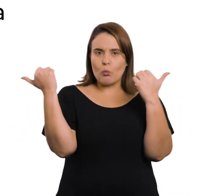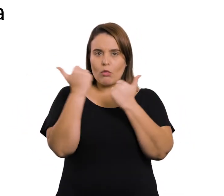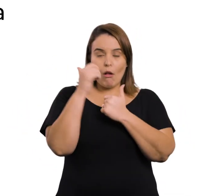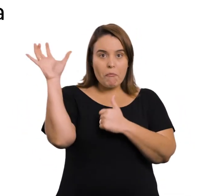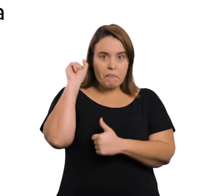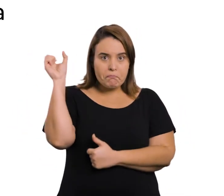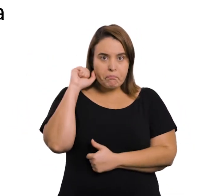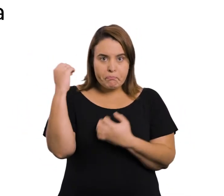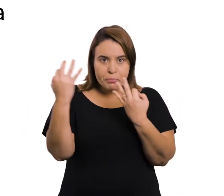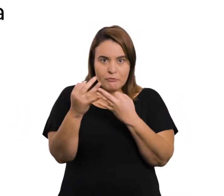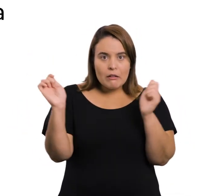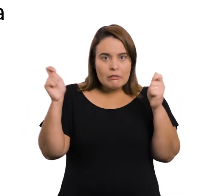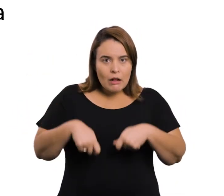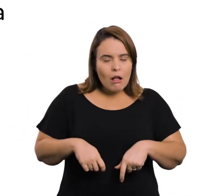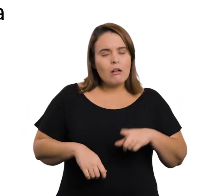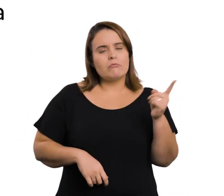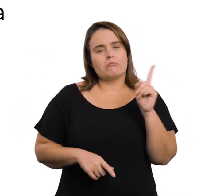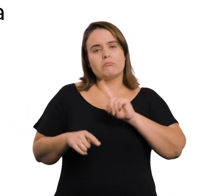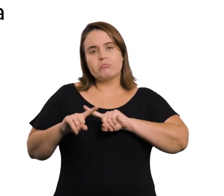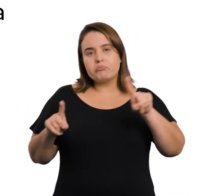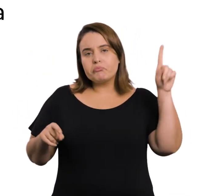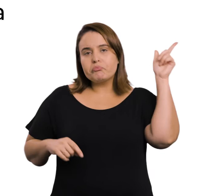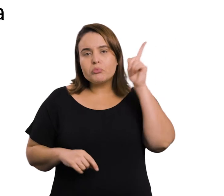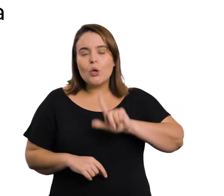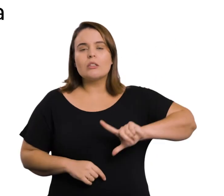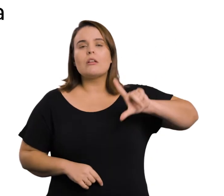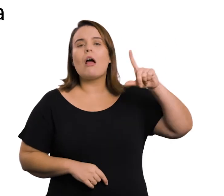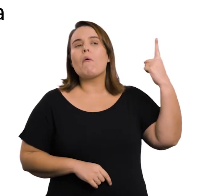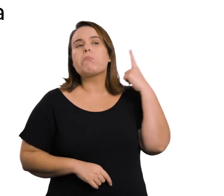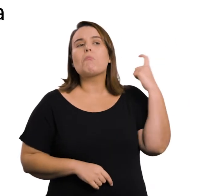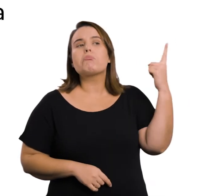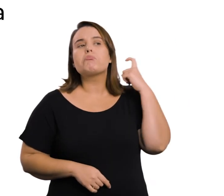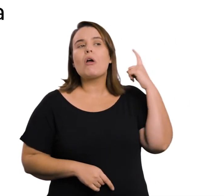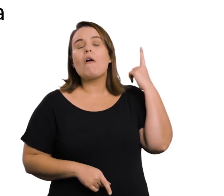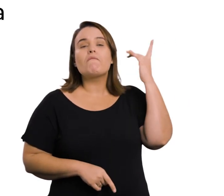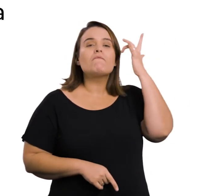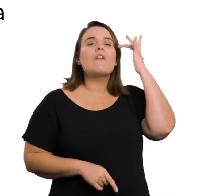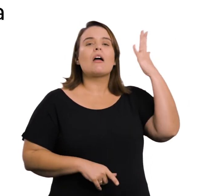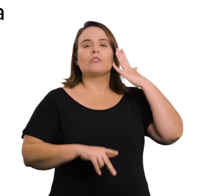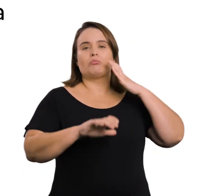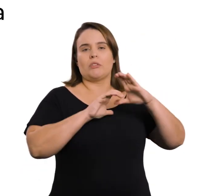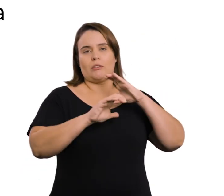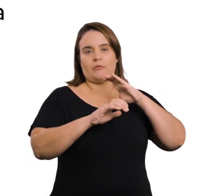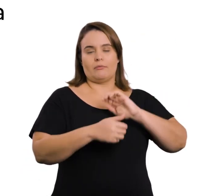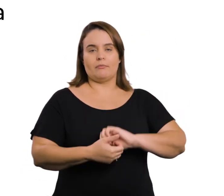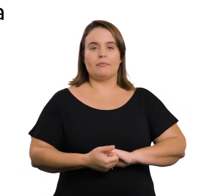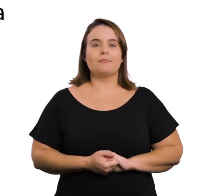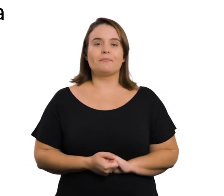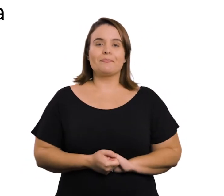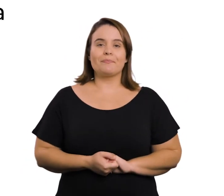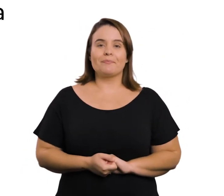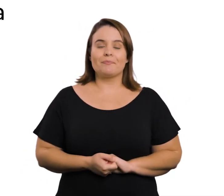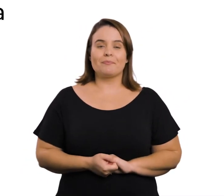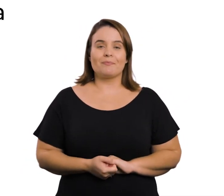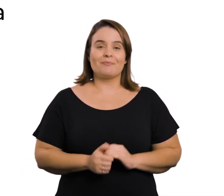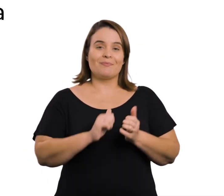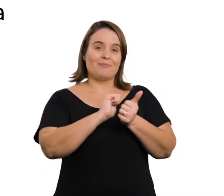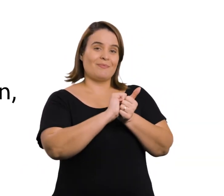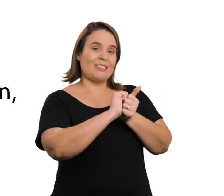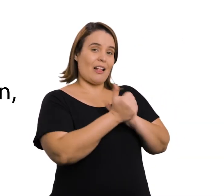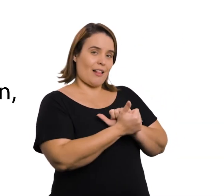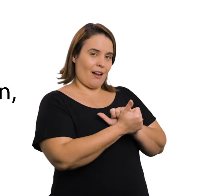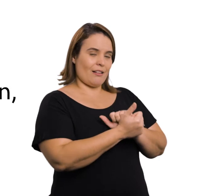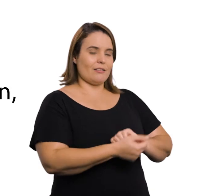dos casos, não devolve a integralidade dos sons, mas possibilita que sejam detectados ruídos que facilitam a